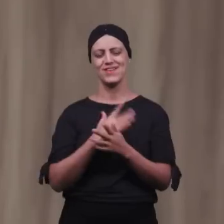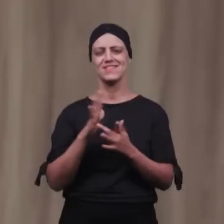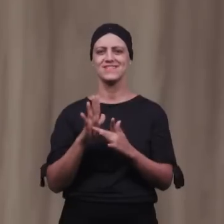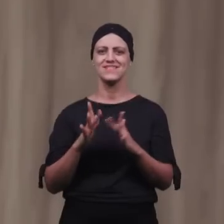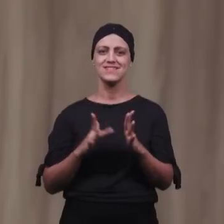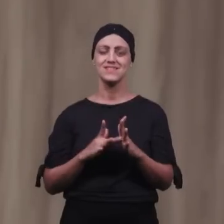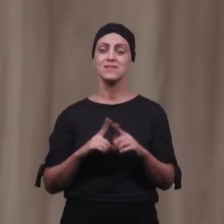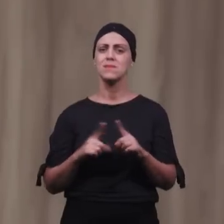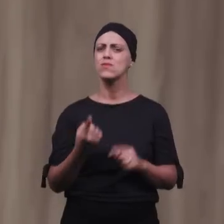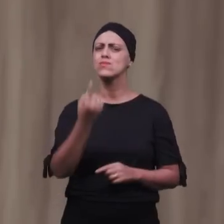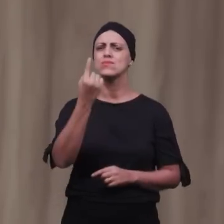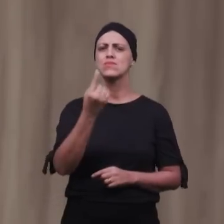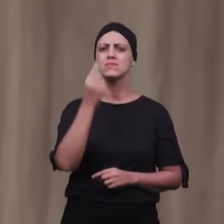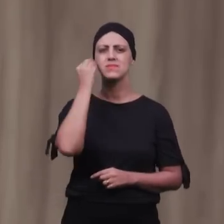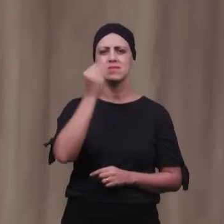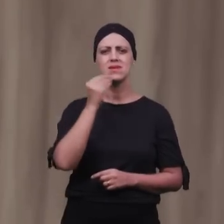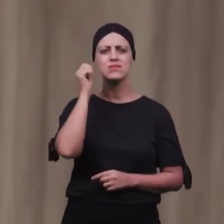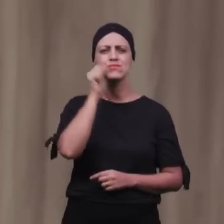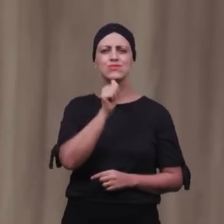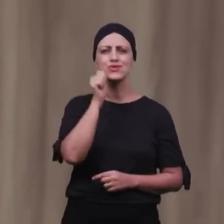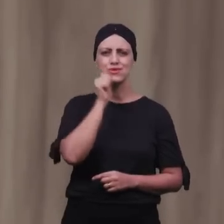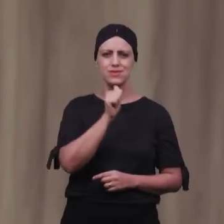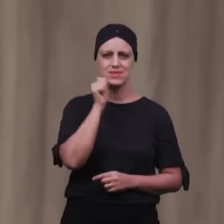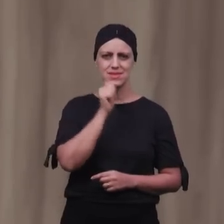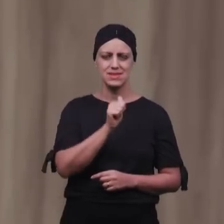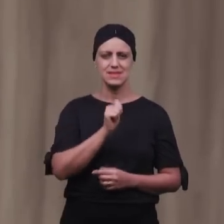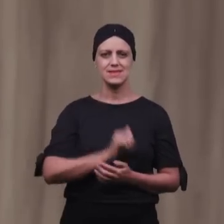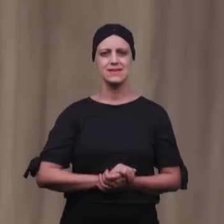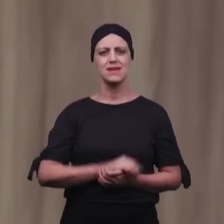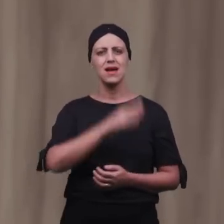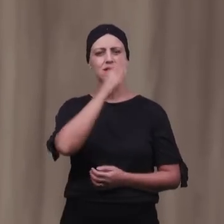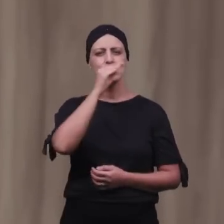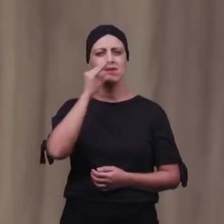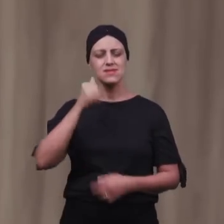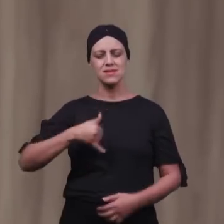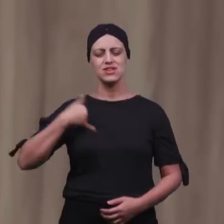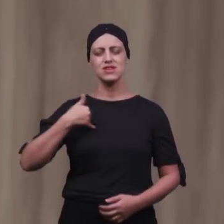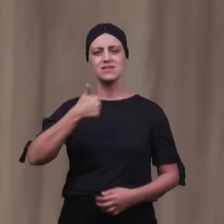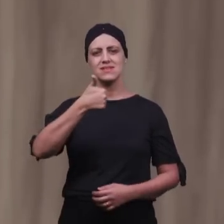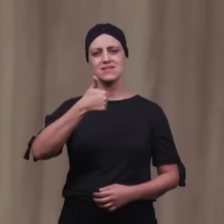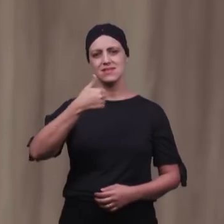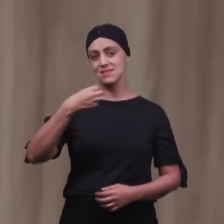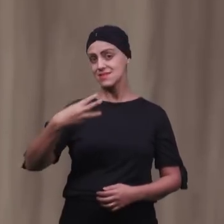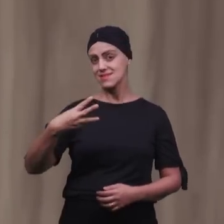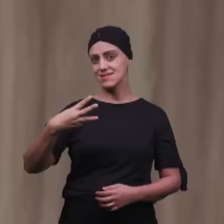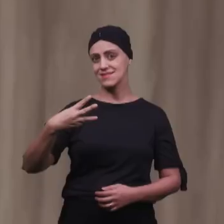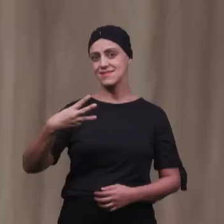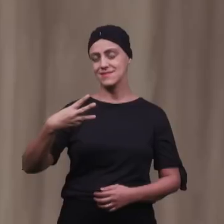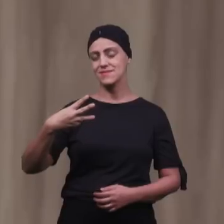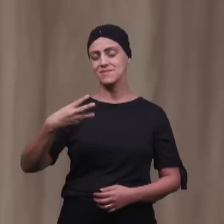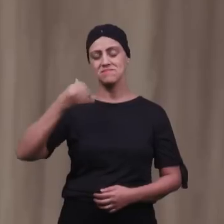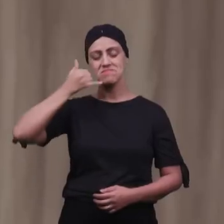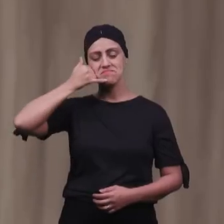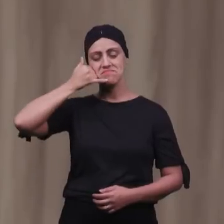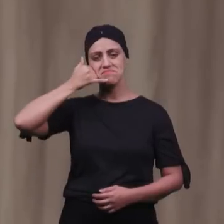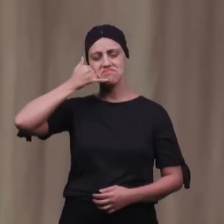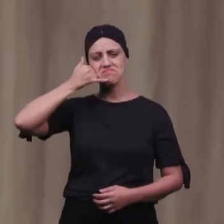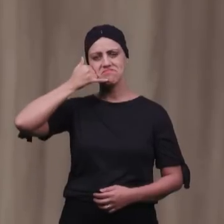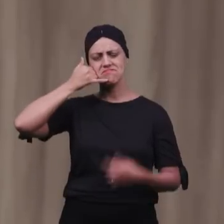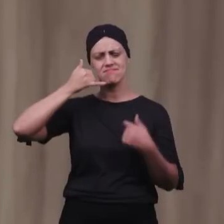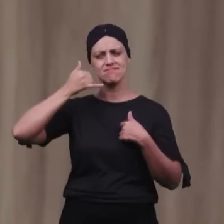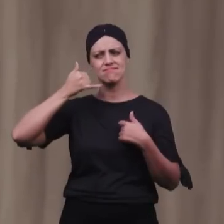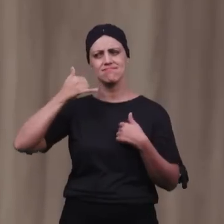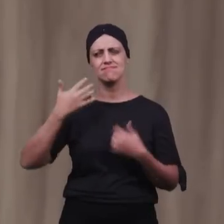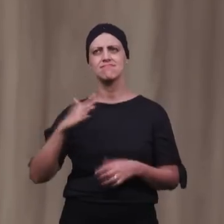contar uma experiência de uma menina, adolescente de 13 anos, que ligou, eu atendi, era por volta